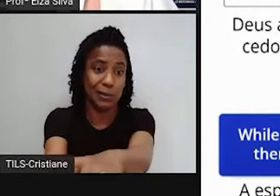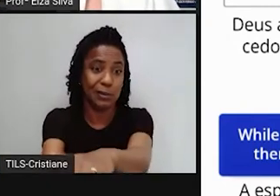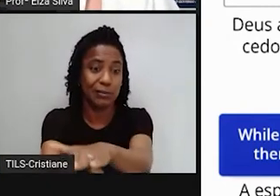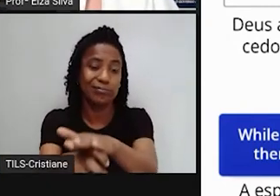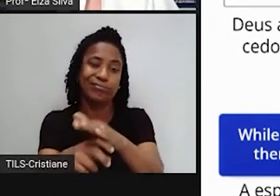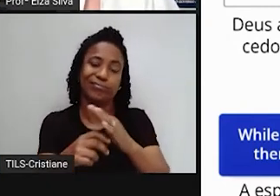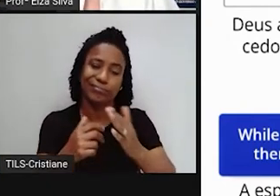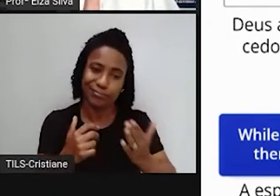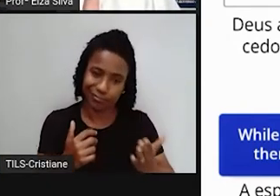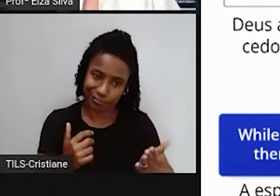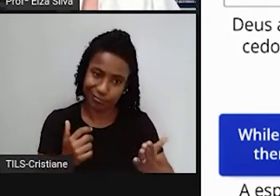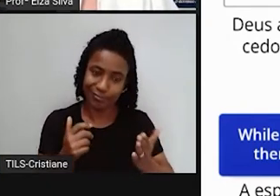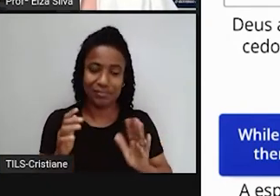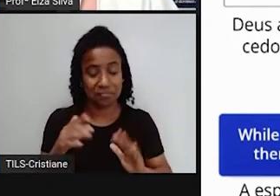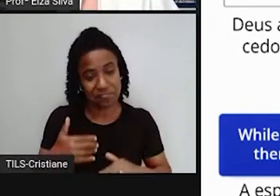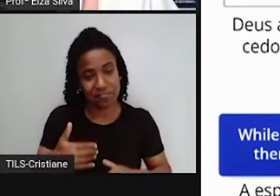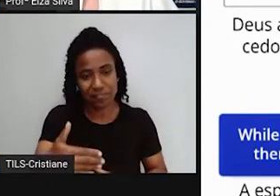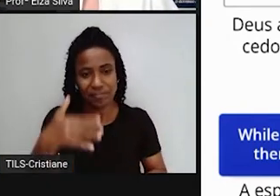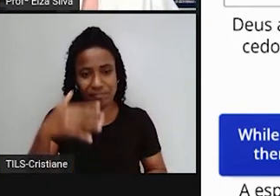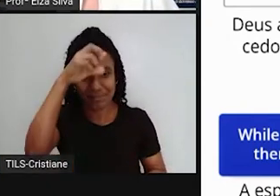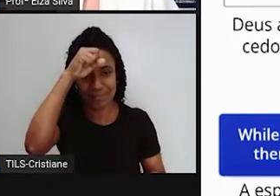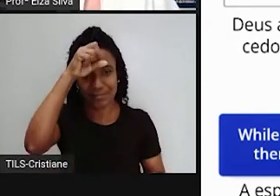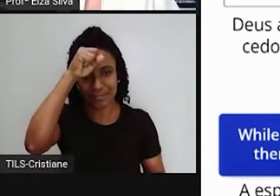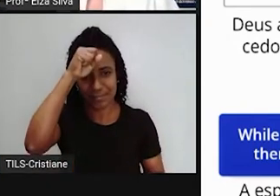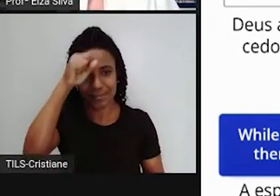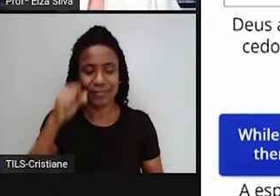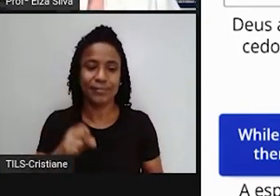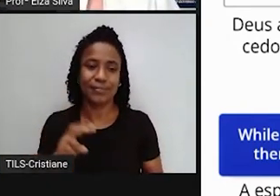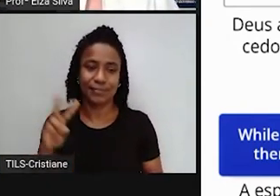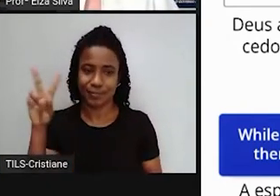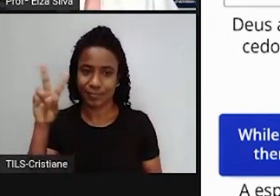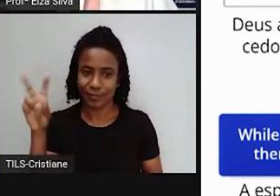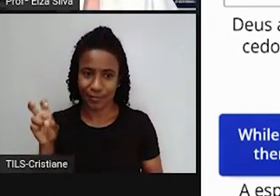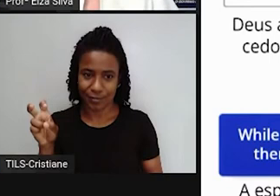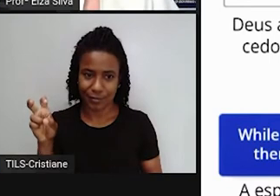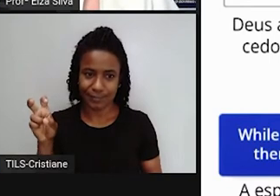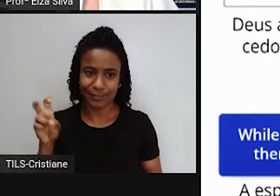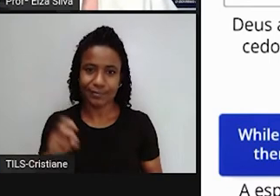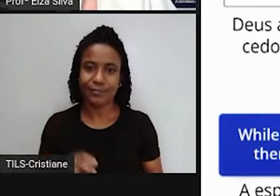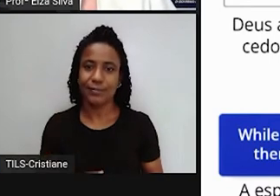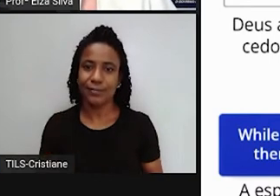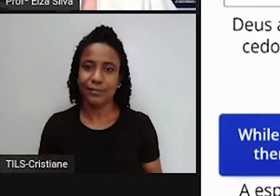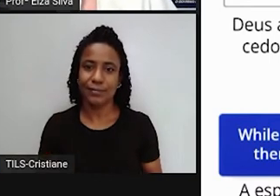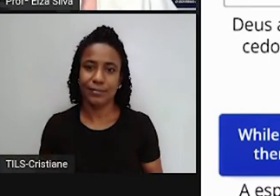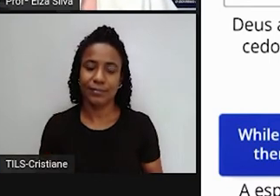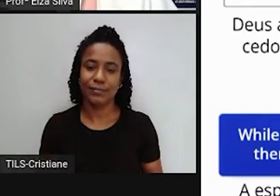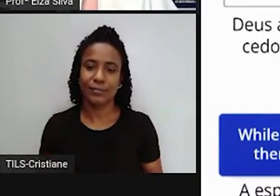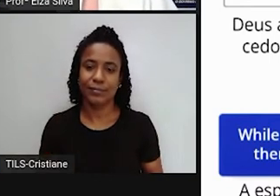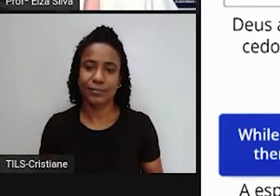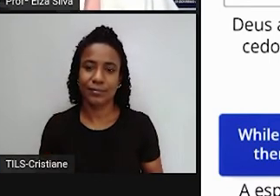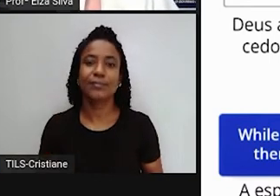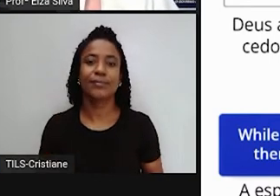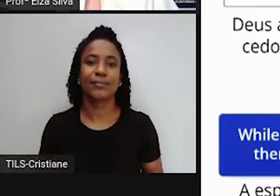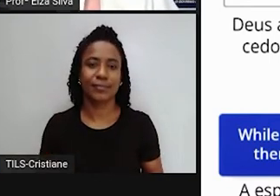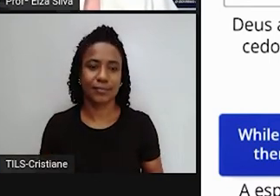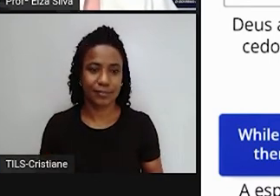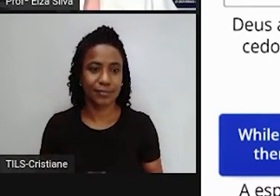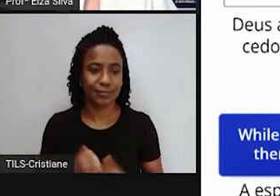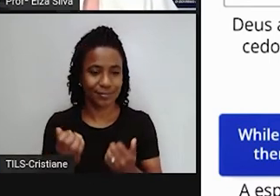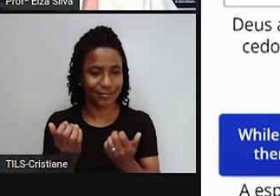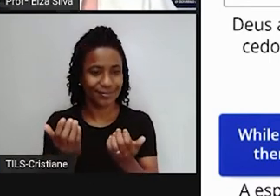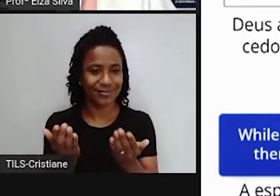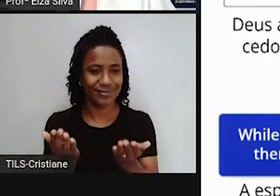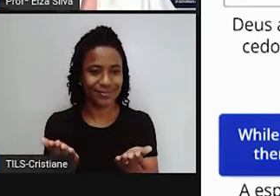mais. E agora, the early bird catch the worm. The early bird